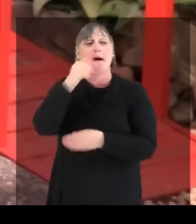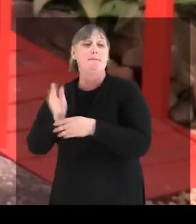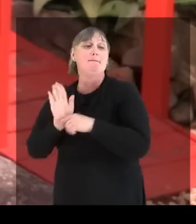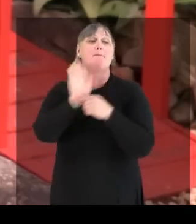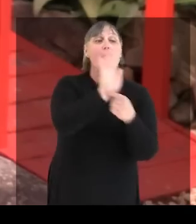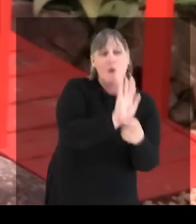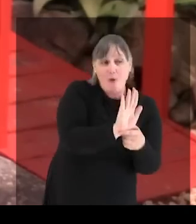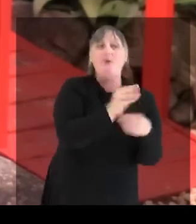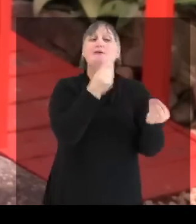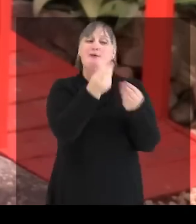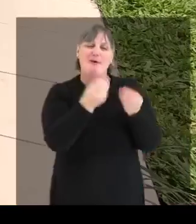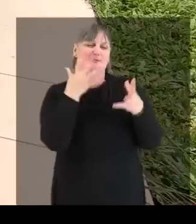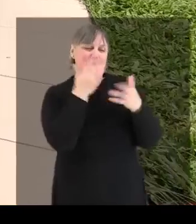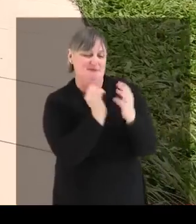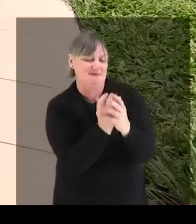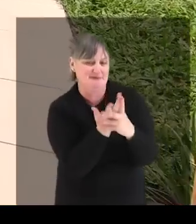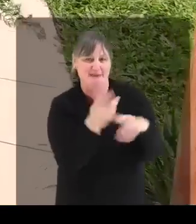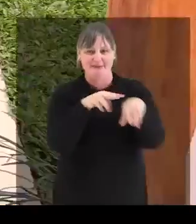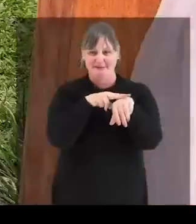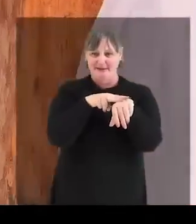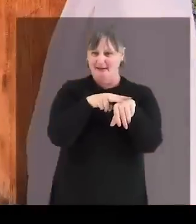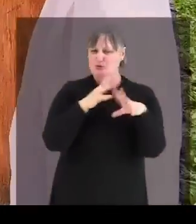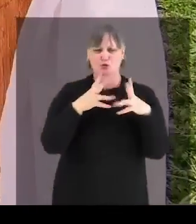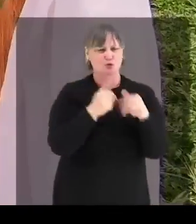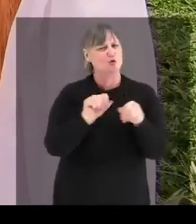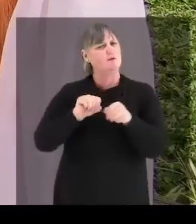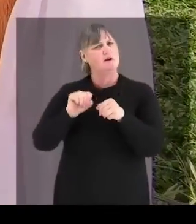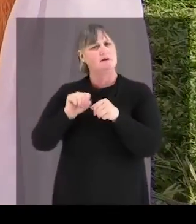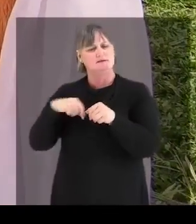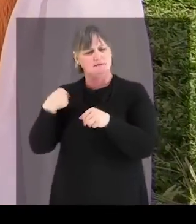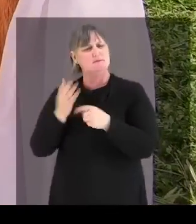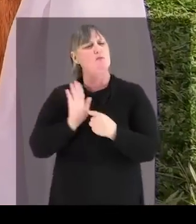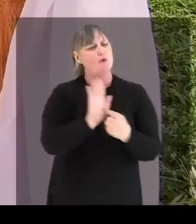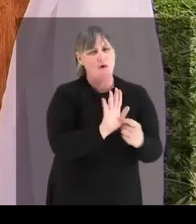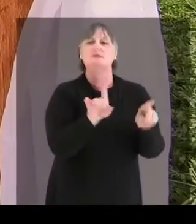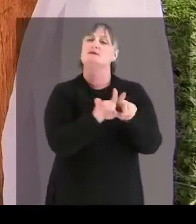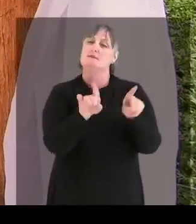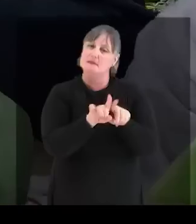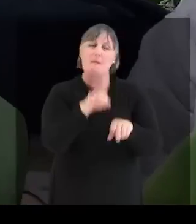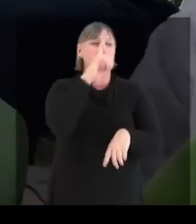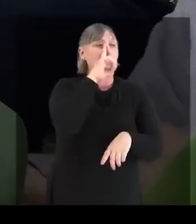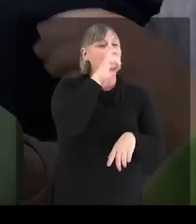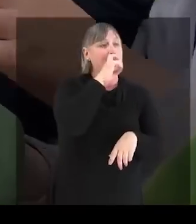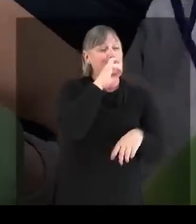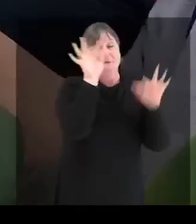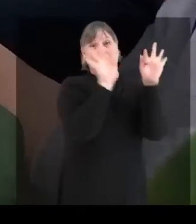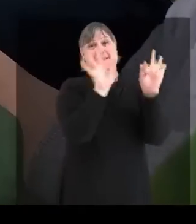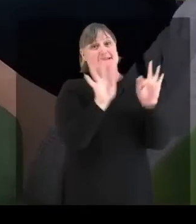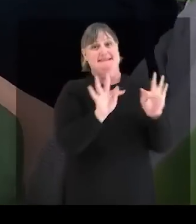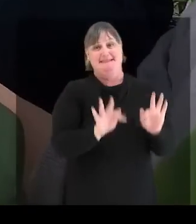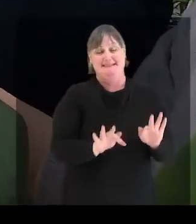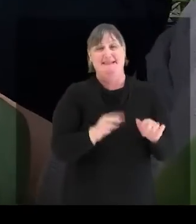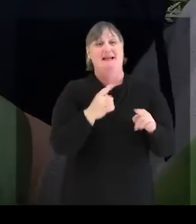plantinha que eles plantaram, leva o pezinho do alface para eles, assim. Tudo que a gente planta com eles, a gente faz aqui com eles e depois manda para os pais